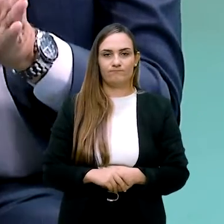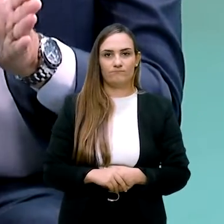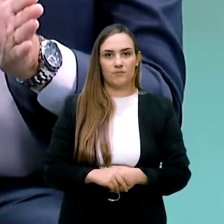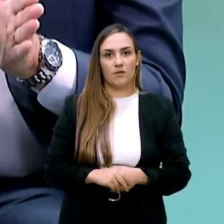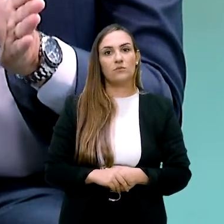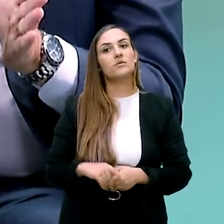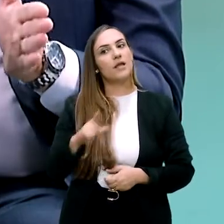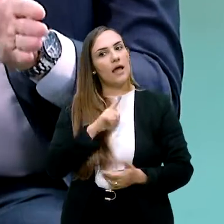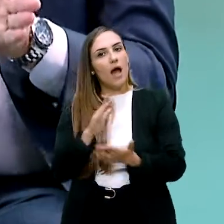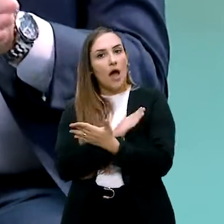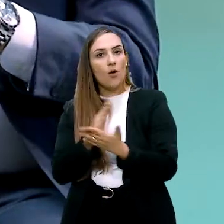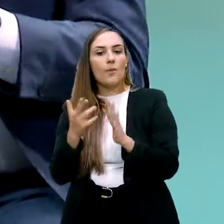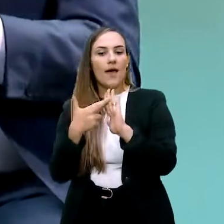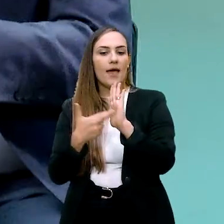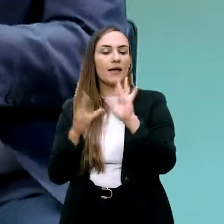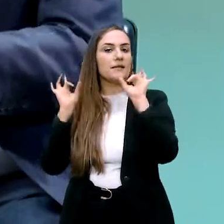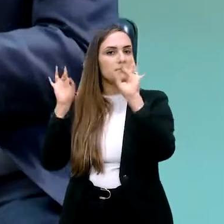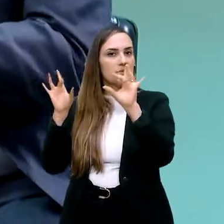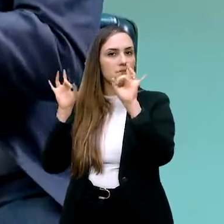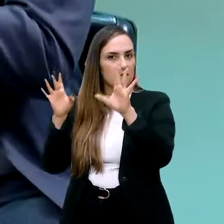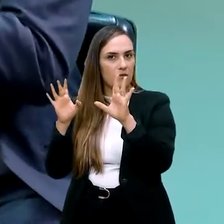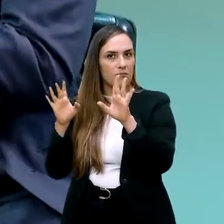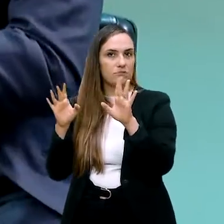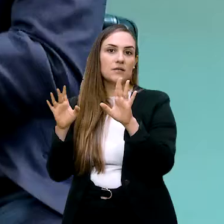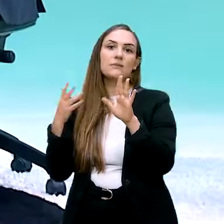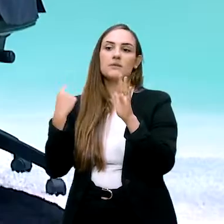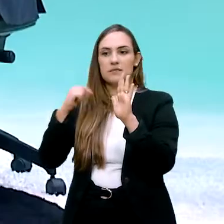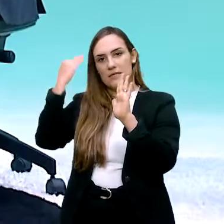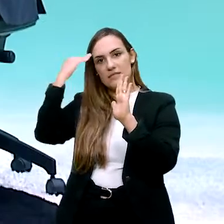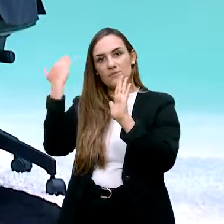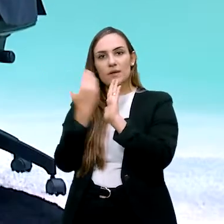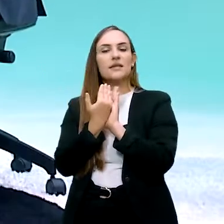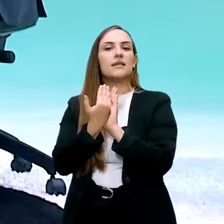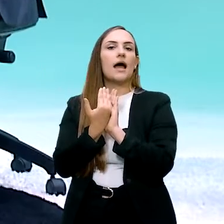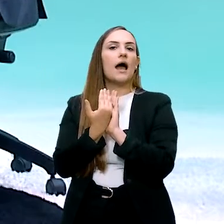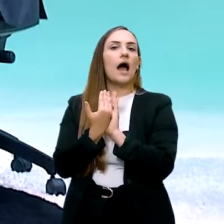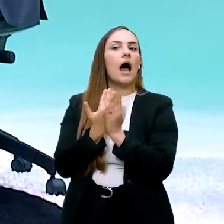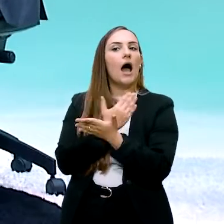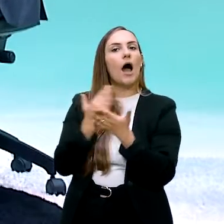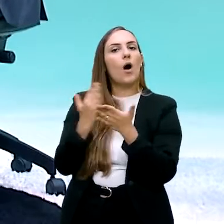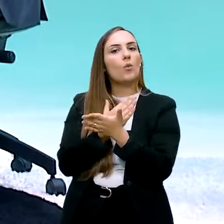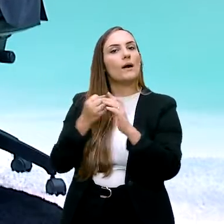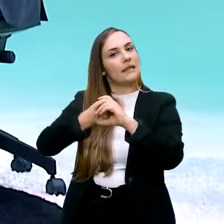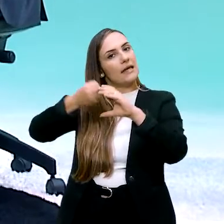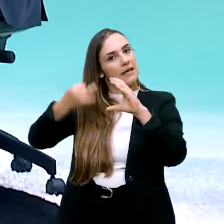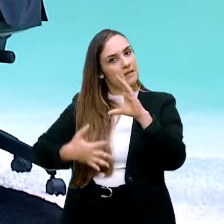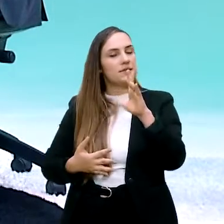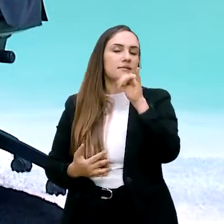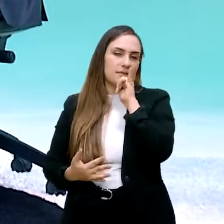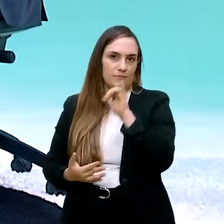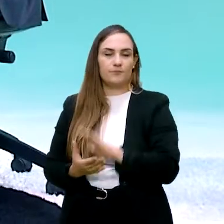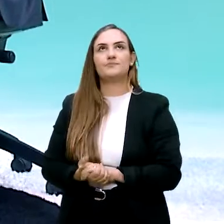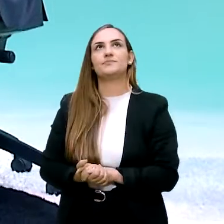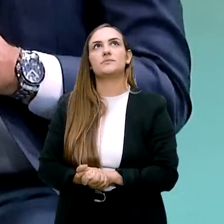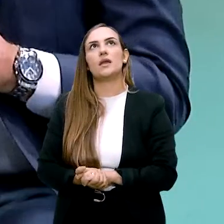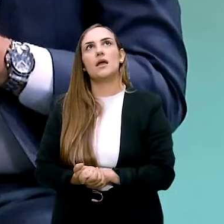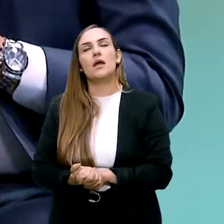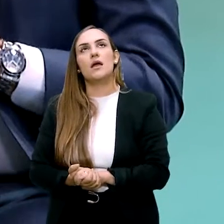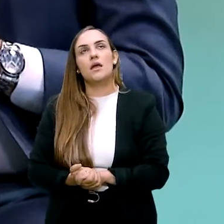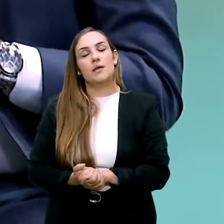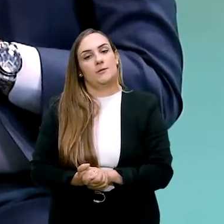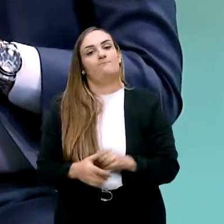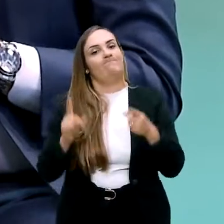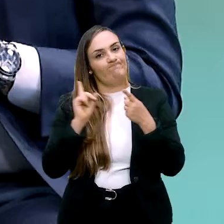algumas exceções, desde que cumpridos alguns requisitos. E esses requisitos? Bom, quais seriam? Nós temos um